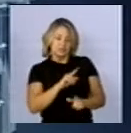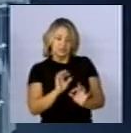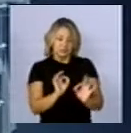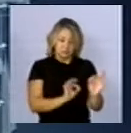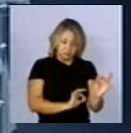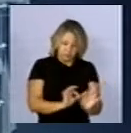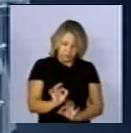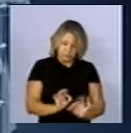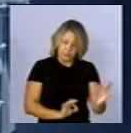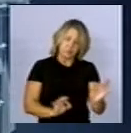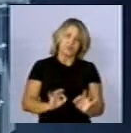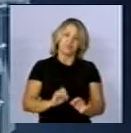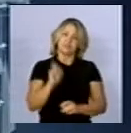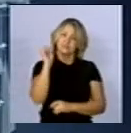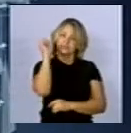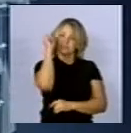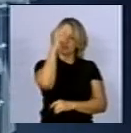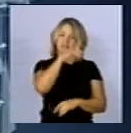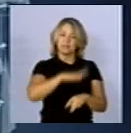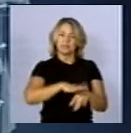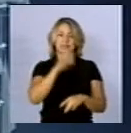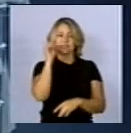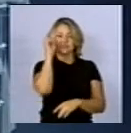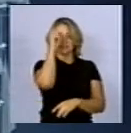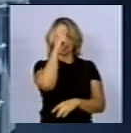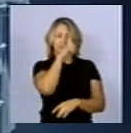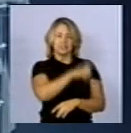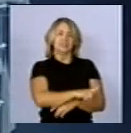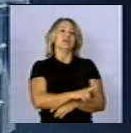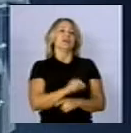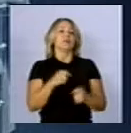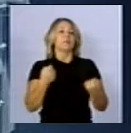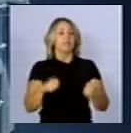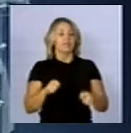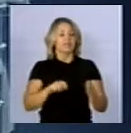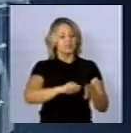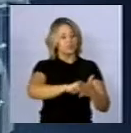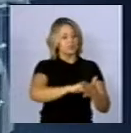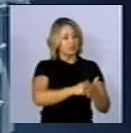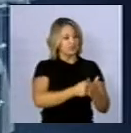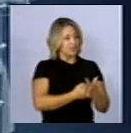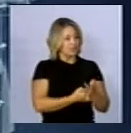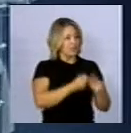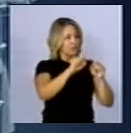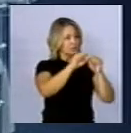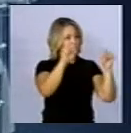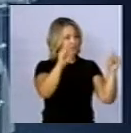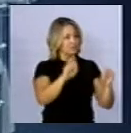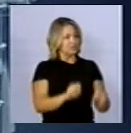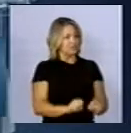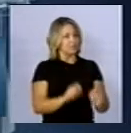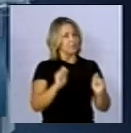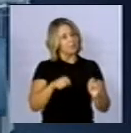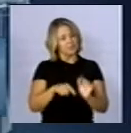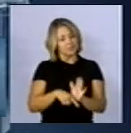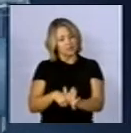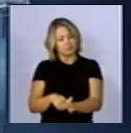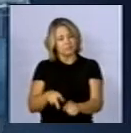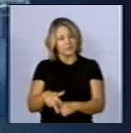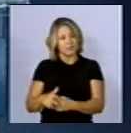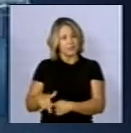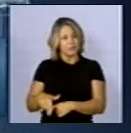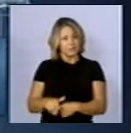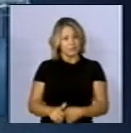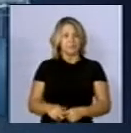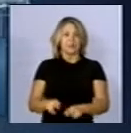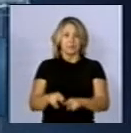eh dificultosa muita das vezes levando aí a necessidade de desligamento do circuito para que se faça esse tipo de intervenção razão pela